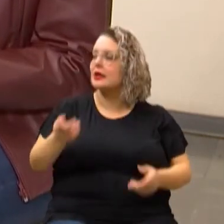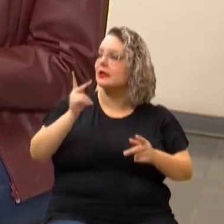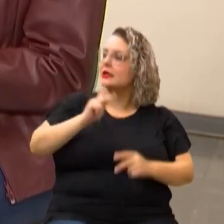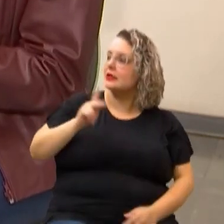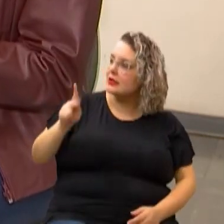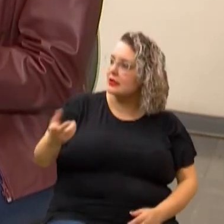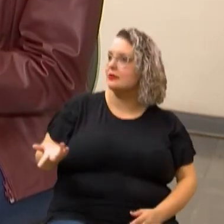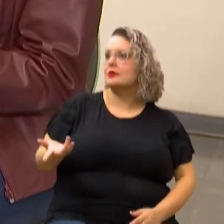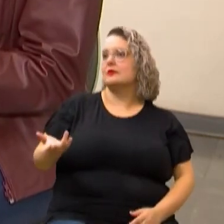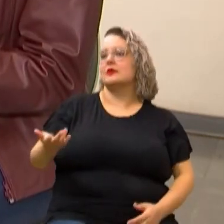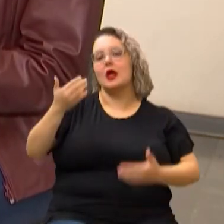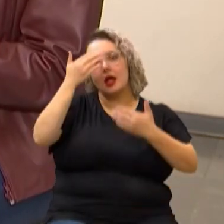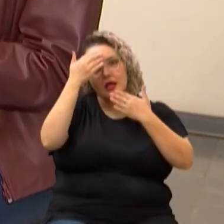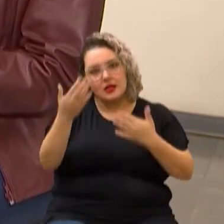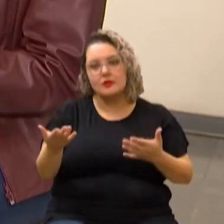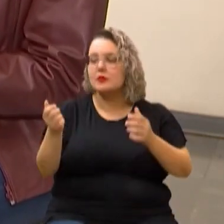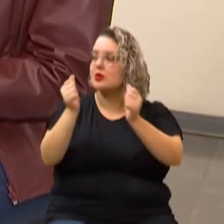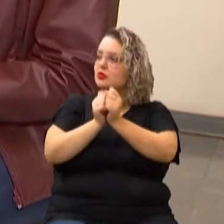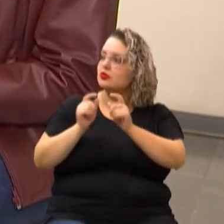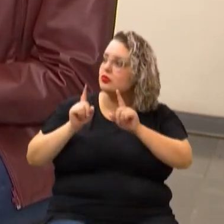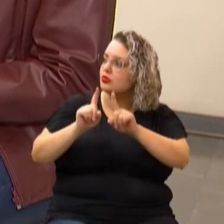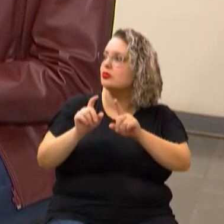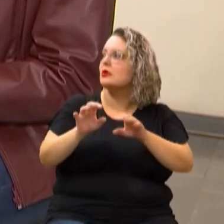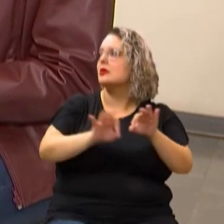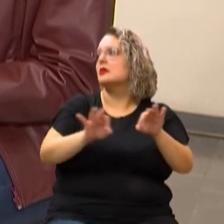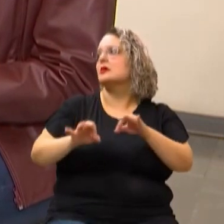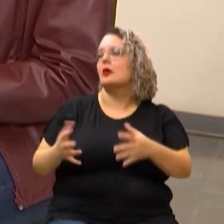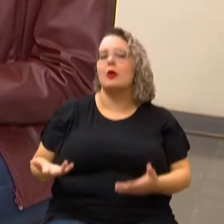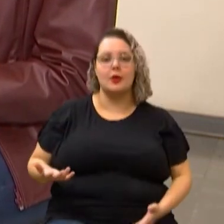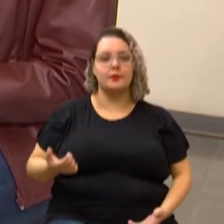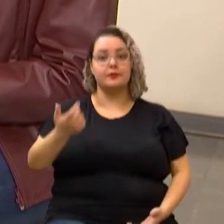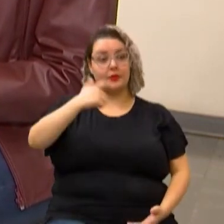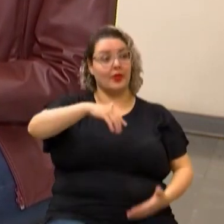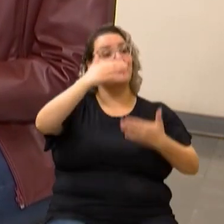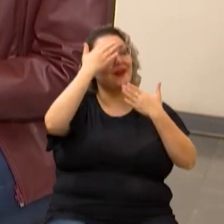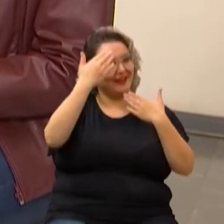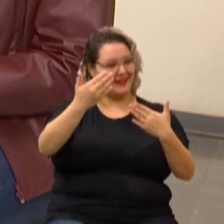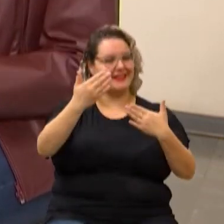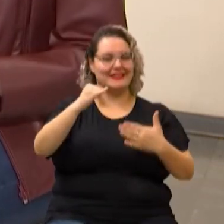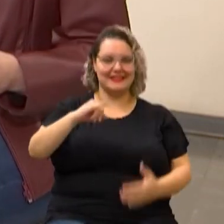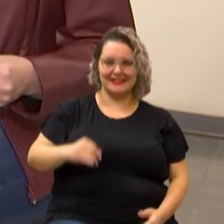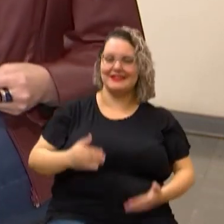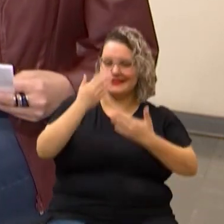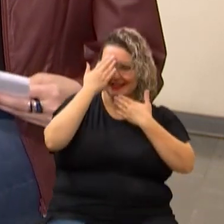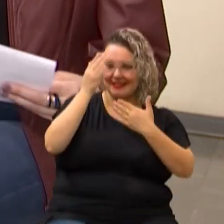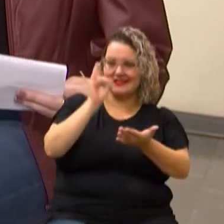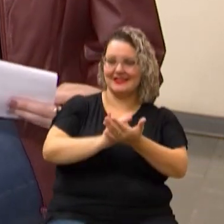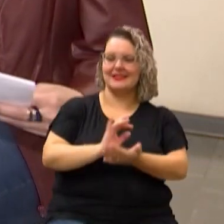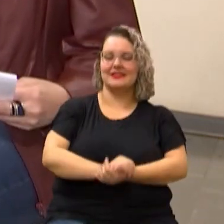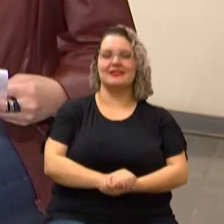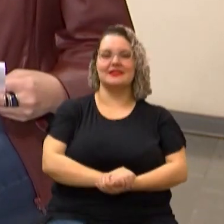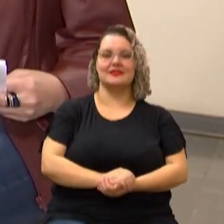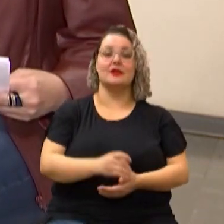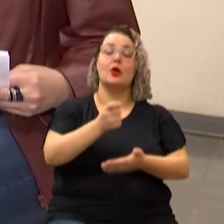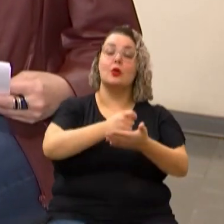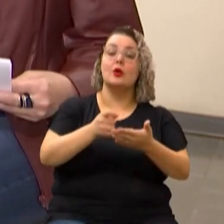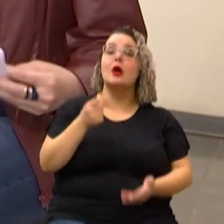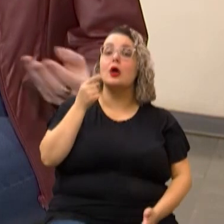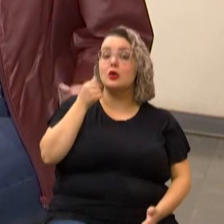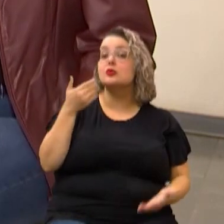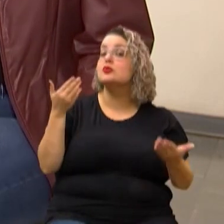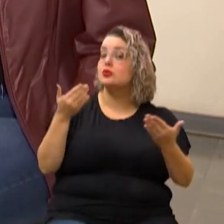gente não seja prejudicado lá na frente por uma certa dívida. Em momentos inflacionários, onde o aumento de preço